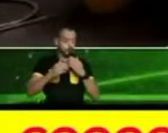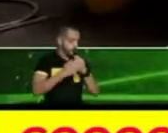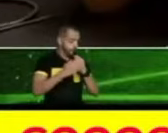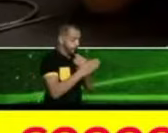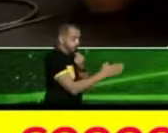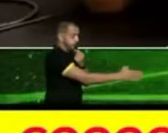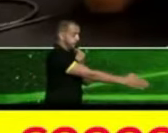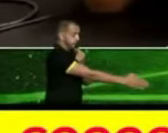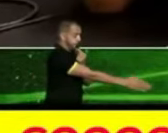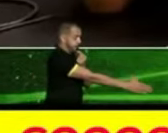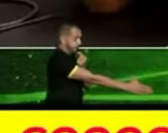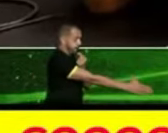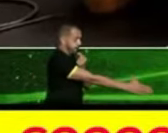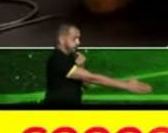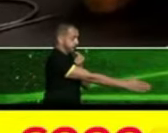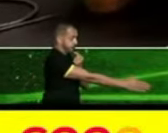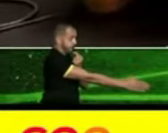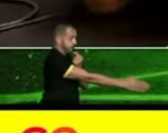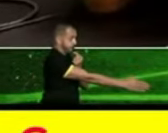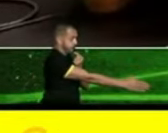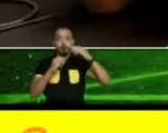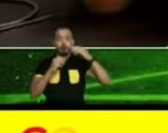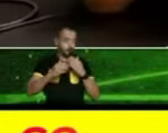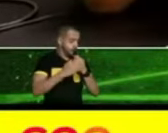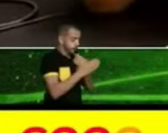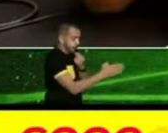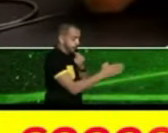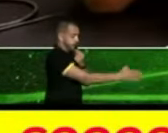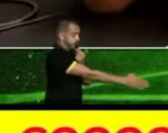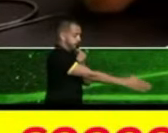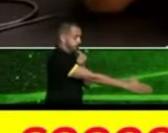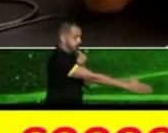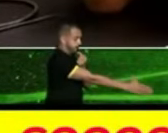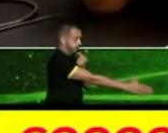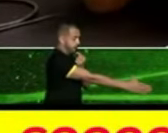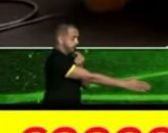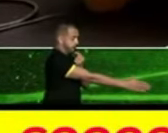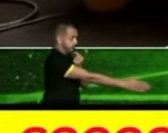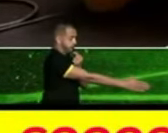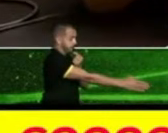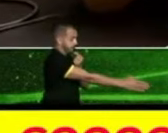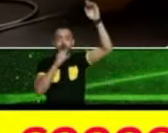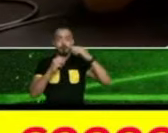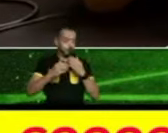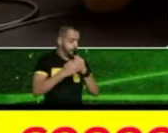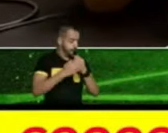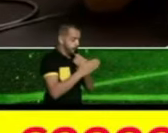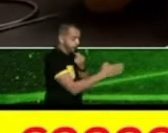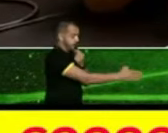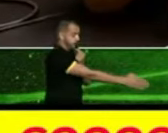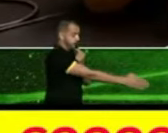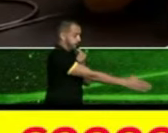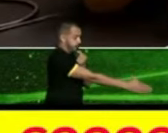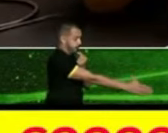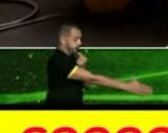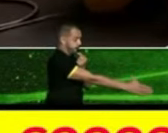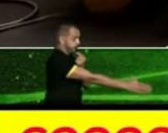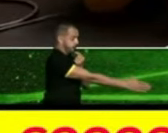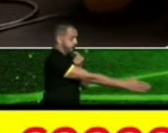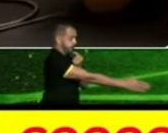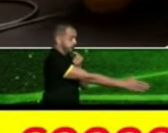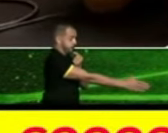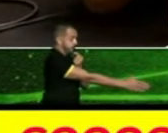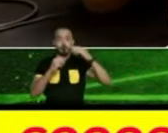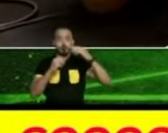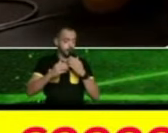Cruzeiro cruzeira cruzeira vamos vamos crir vamos vamos